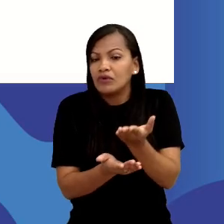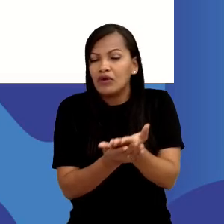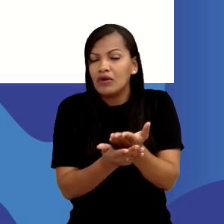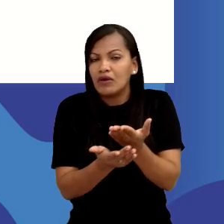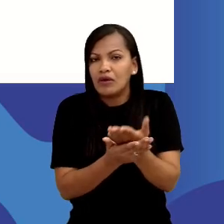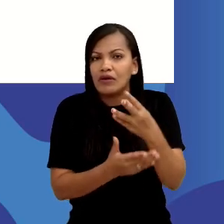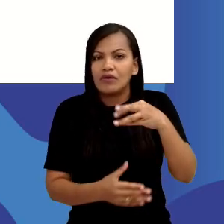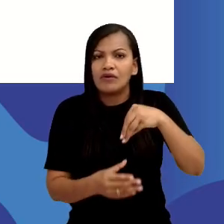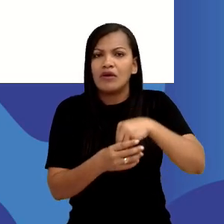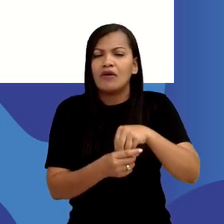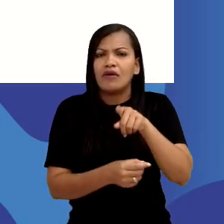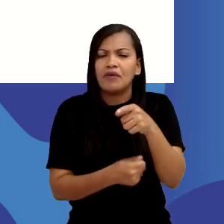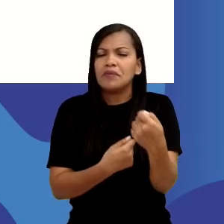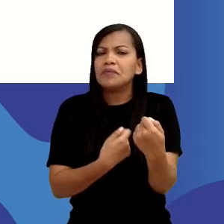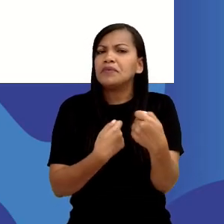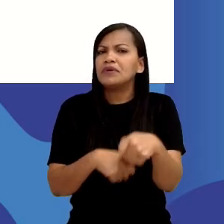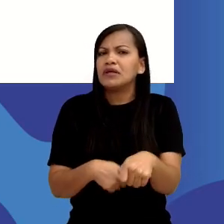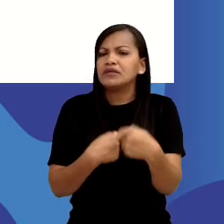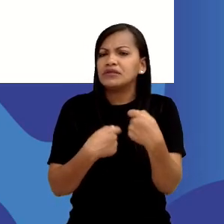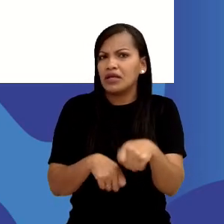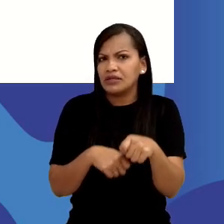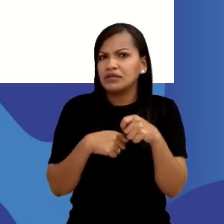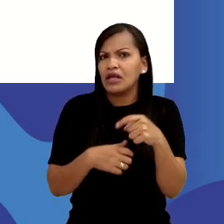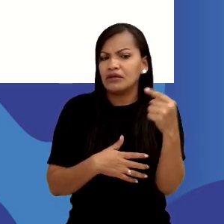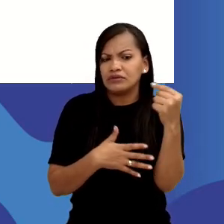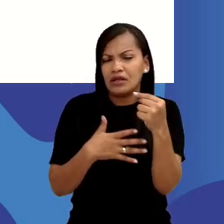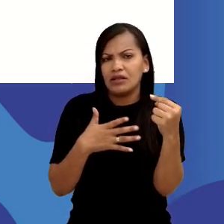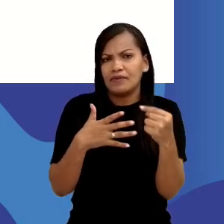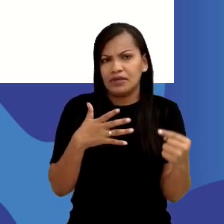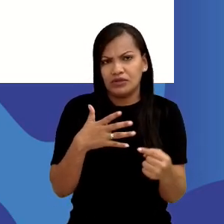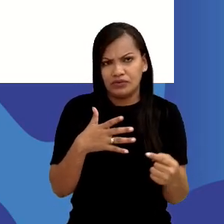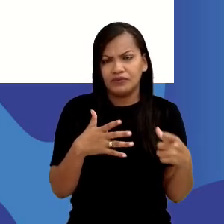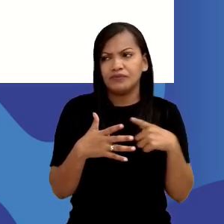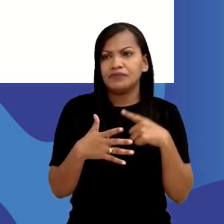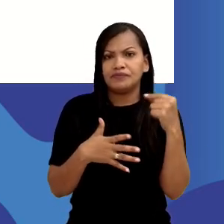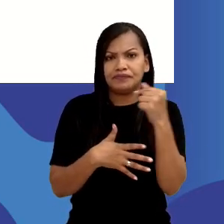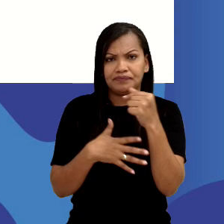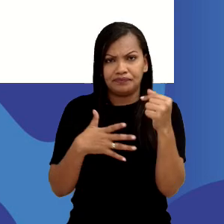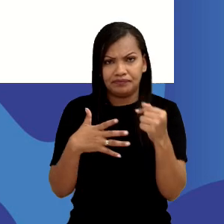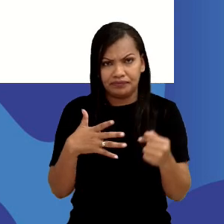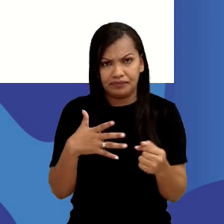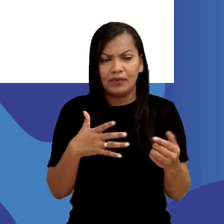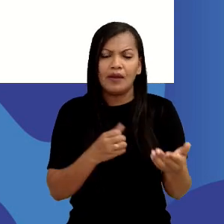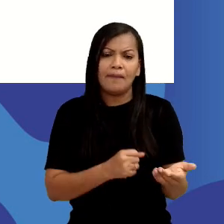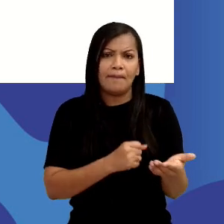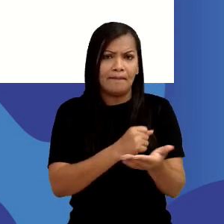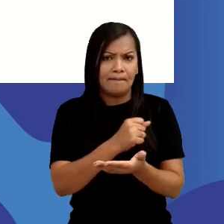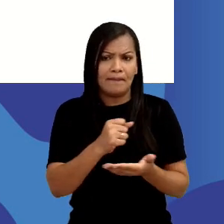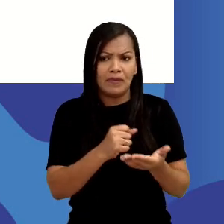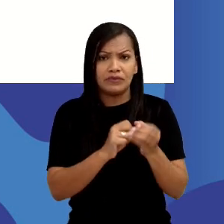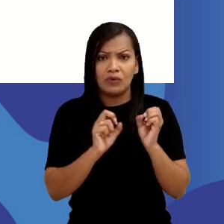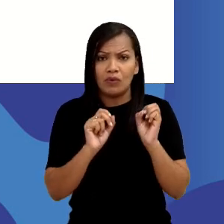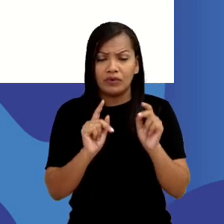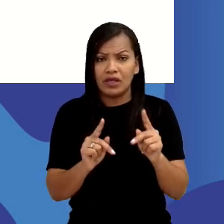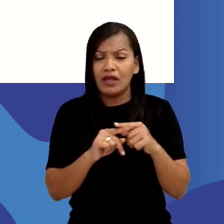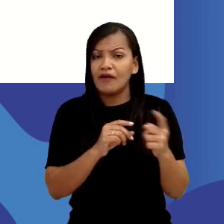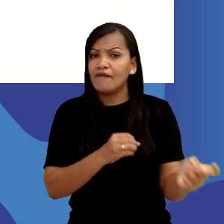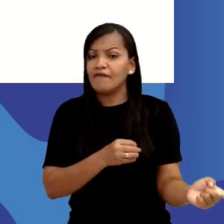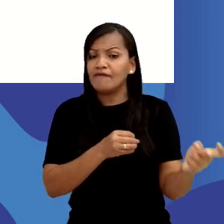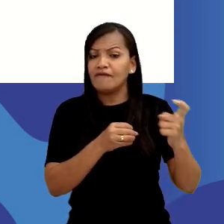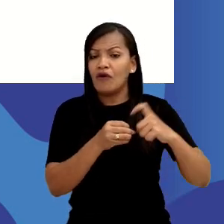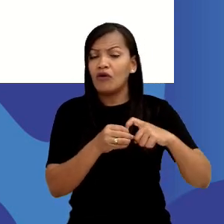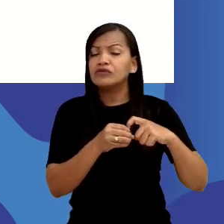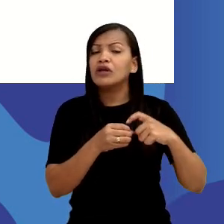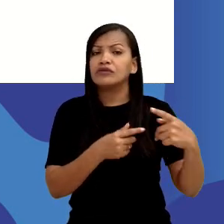regiões planas, você vai precisar desses elementos aí. São os elementos básicos, tá certo? Recapitulando, no retângulo